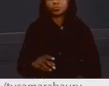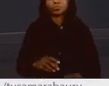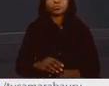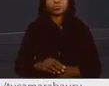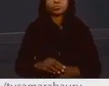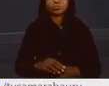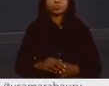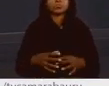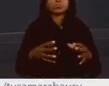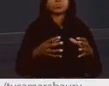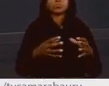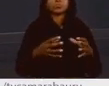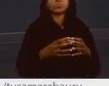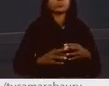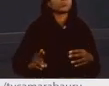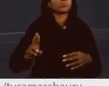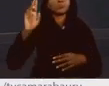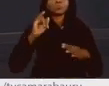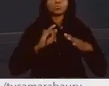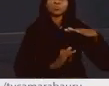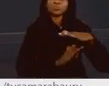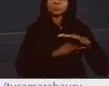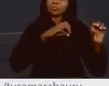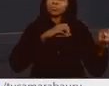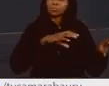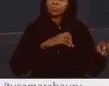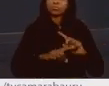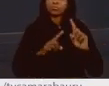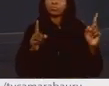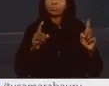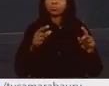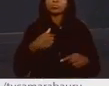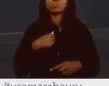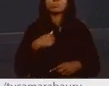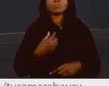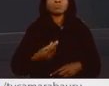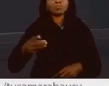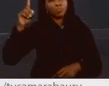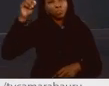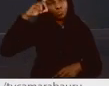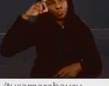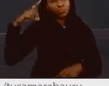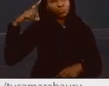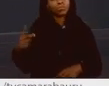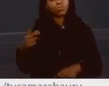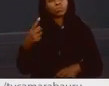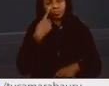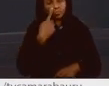das instituições de ensino, mas algo que eu vivo diariamente com relação